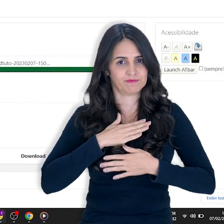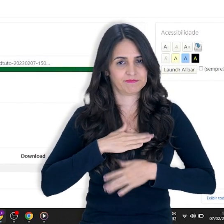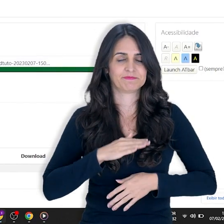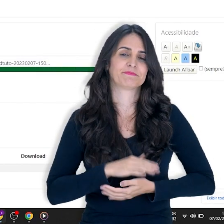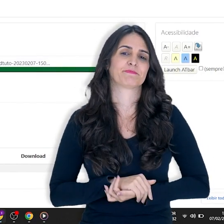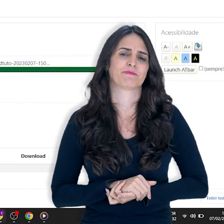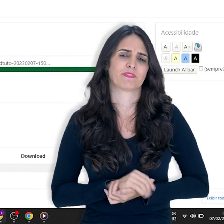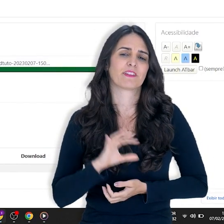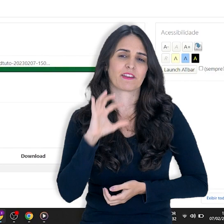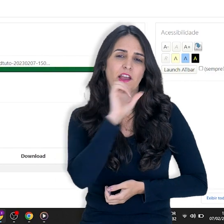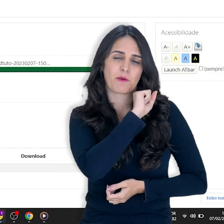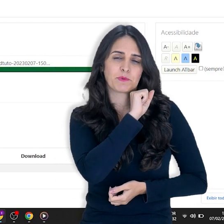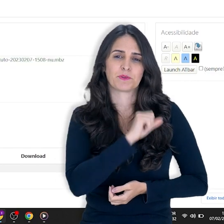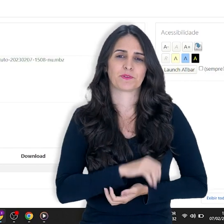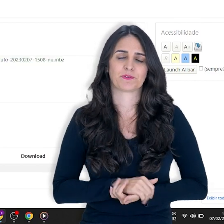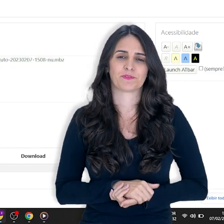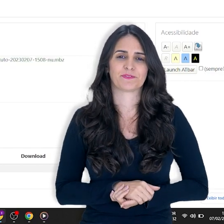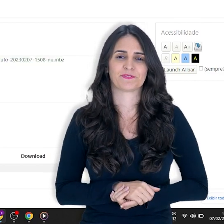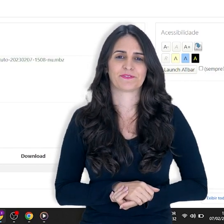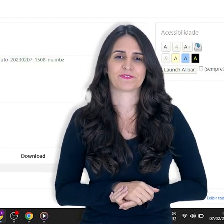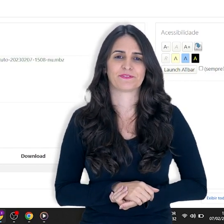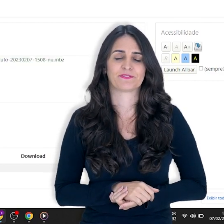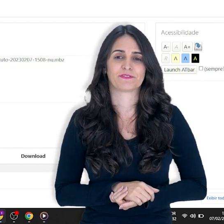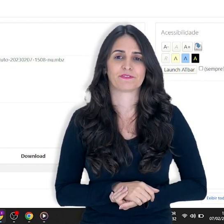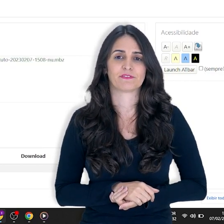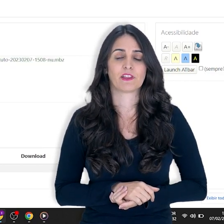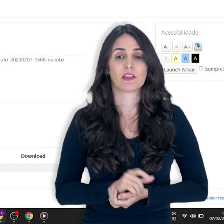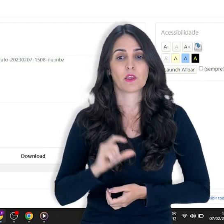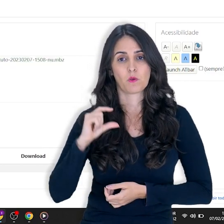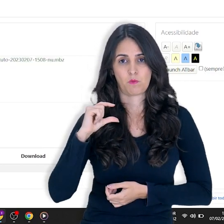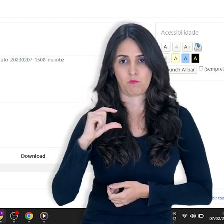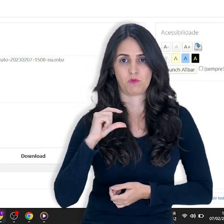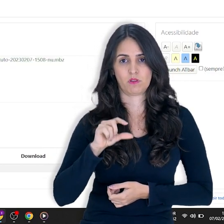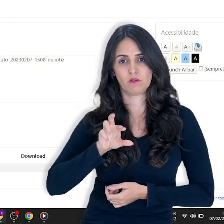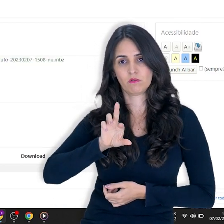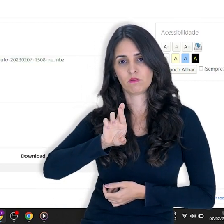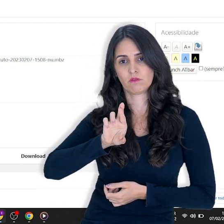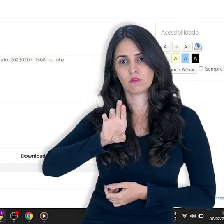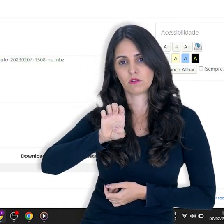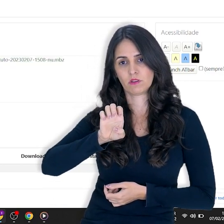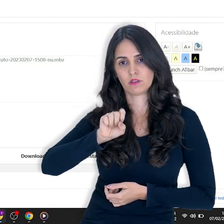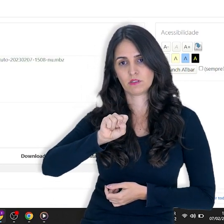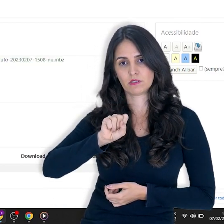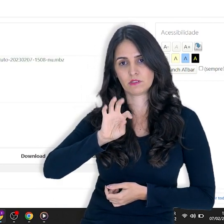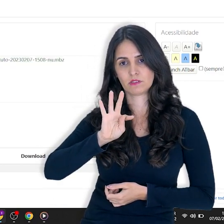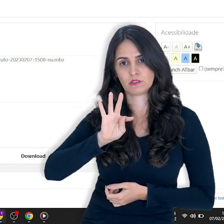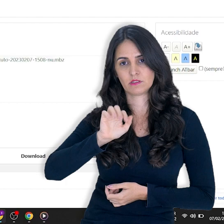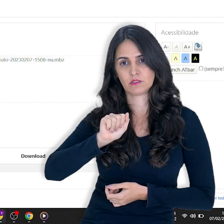Espera alguns segundos, é bem rápido. E aí agora eu clico no botão restaurar.